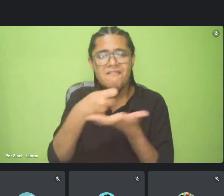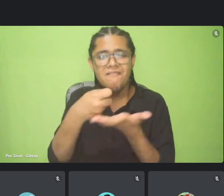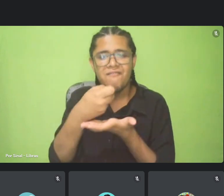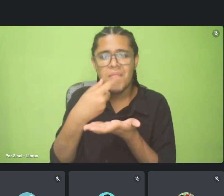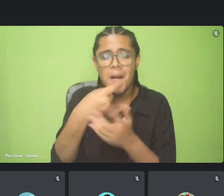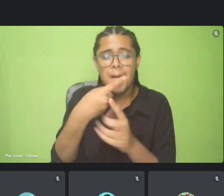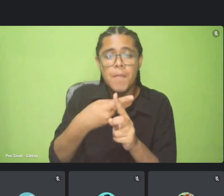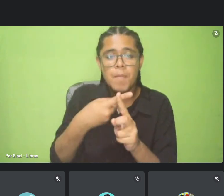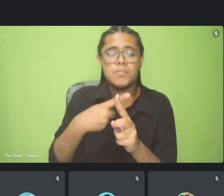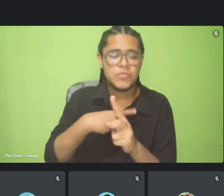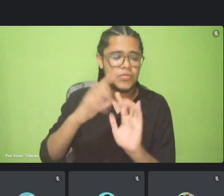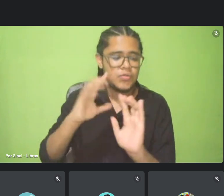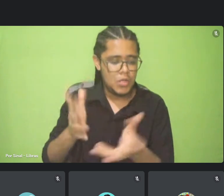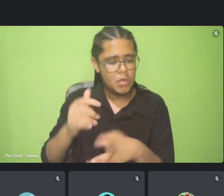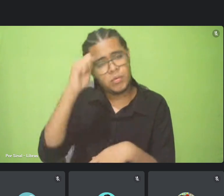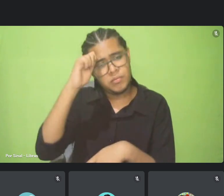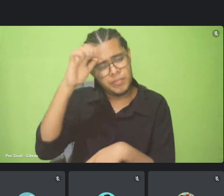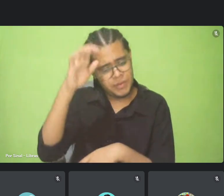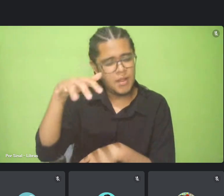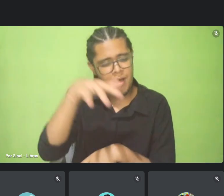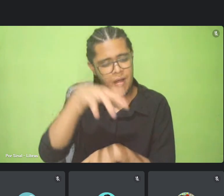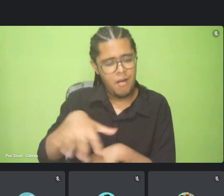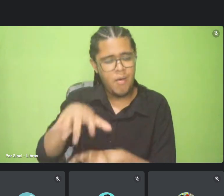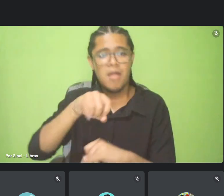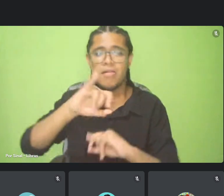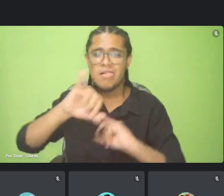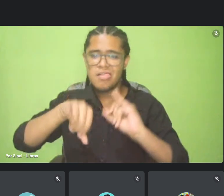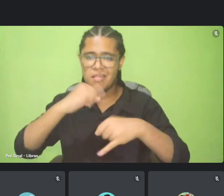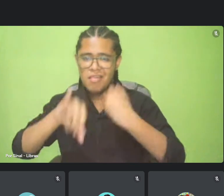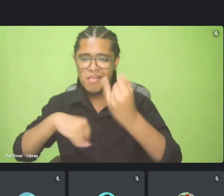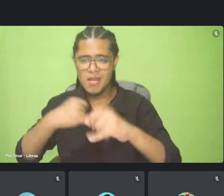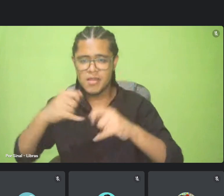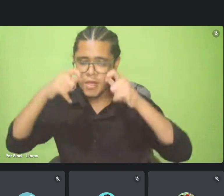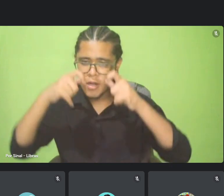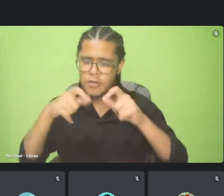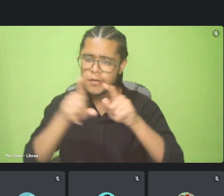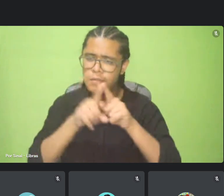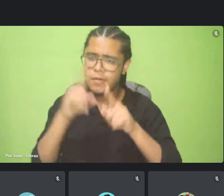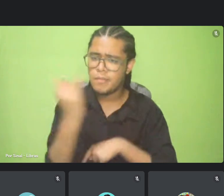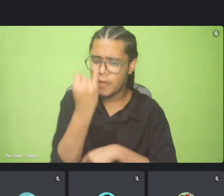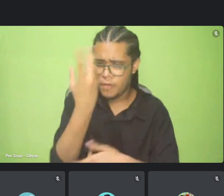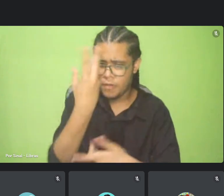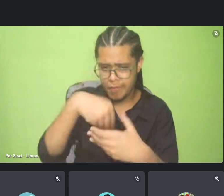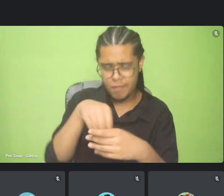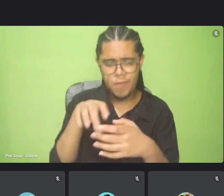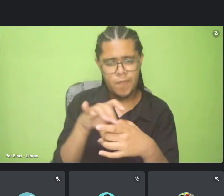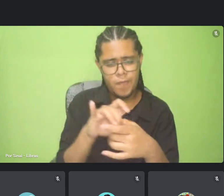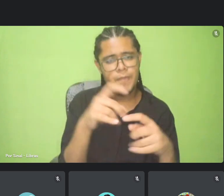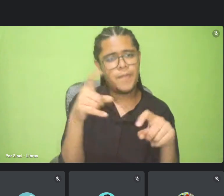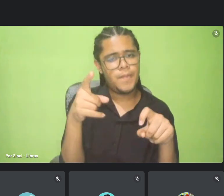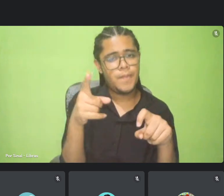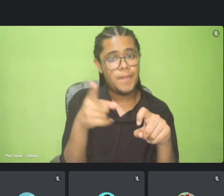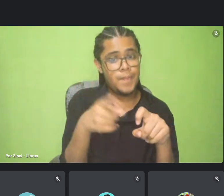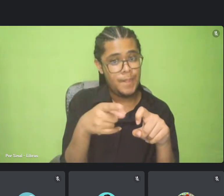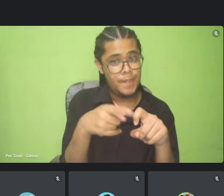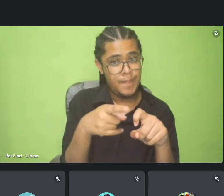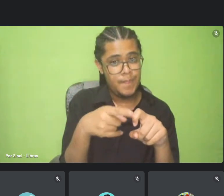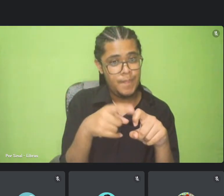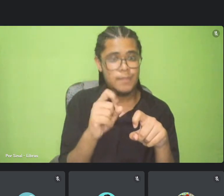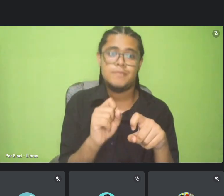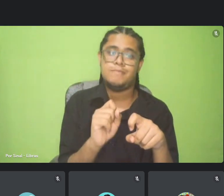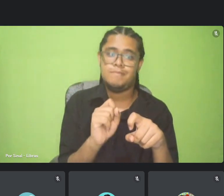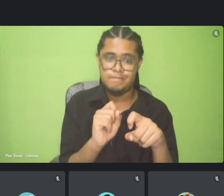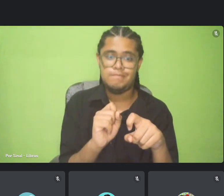as substâncias que são interessantes para a medicina que é contida nas drogas ilícitas, no caso. Então, assim,